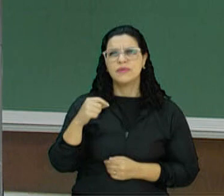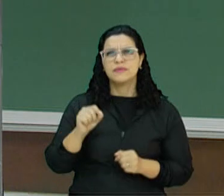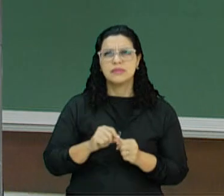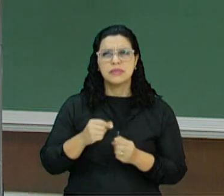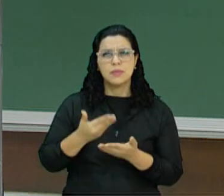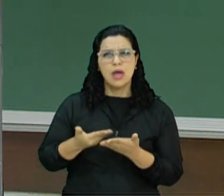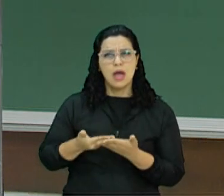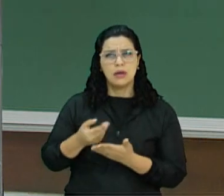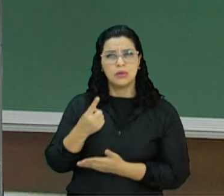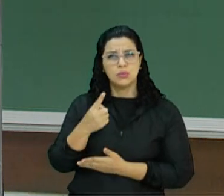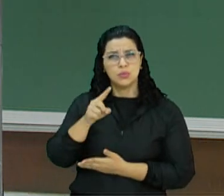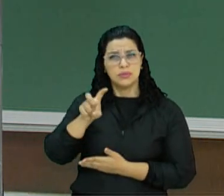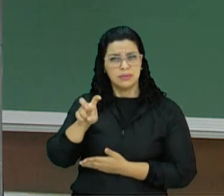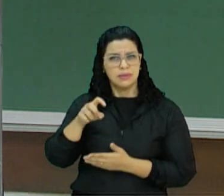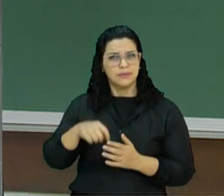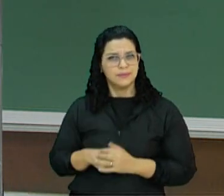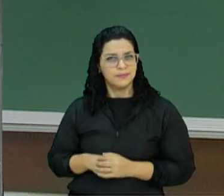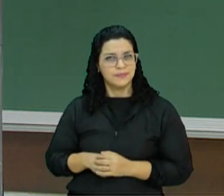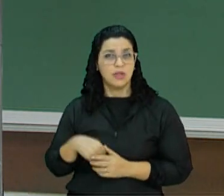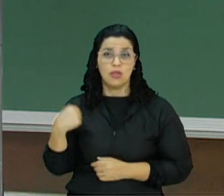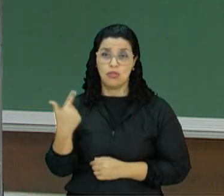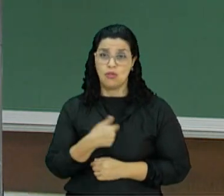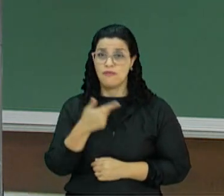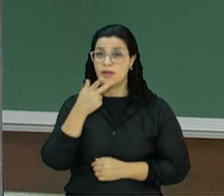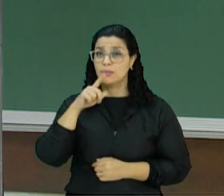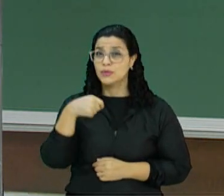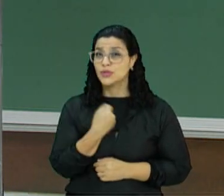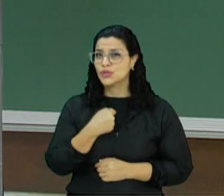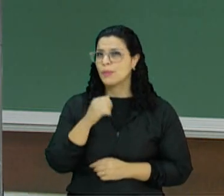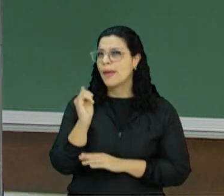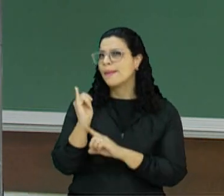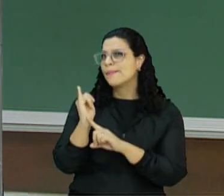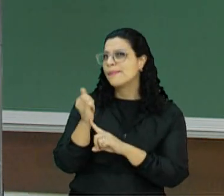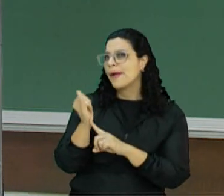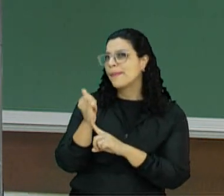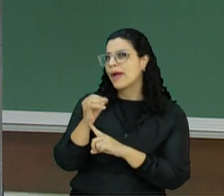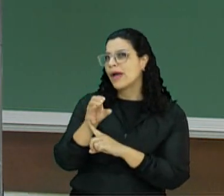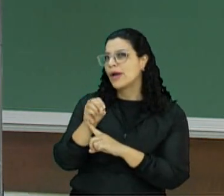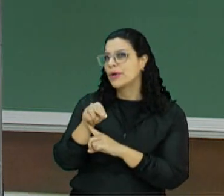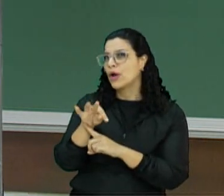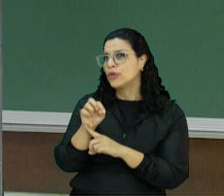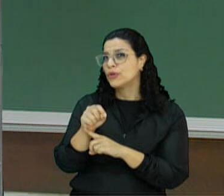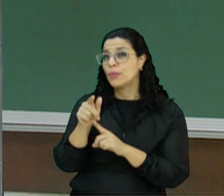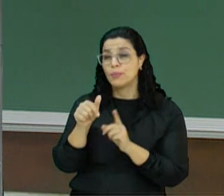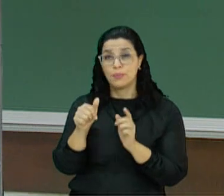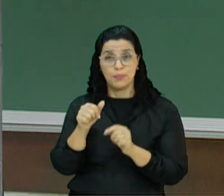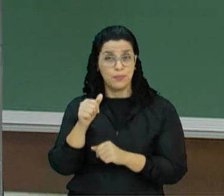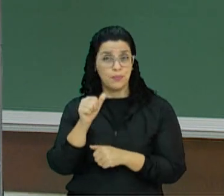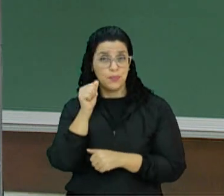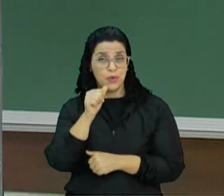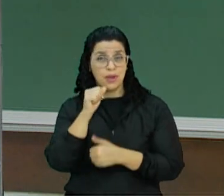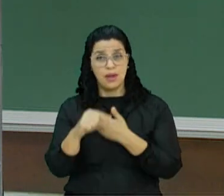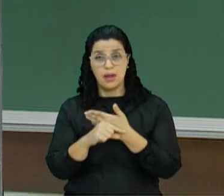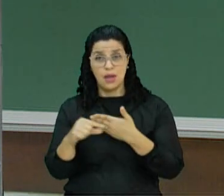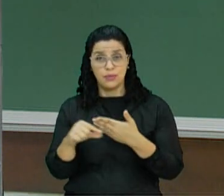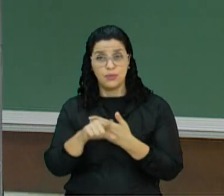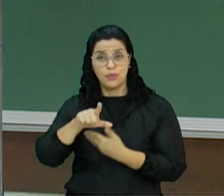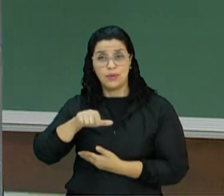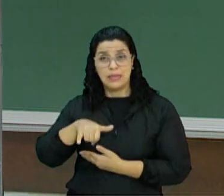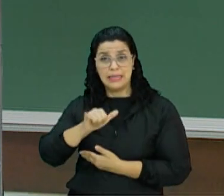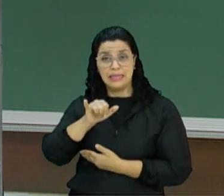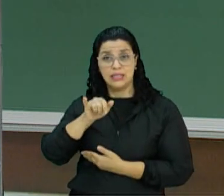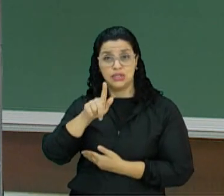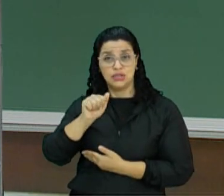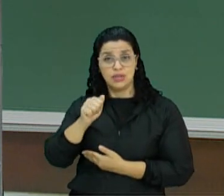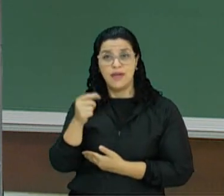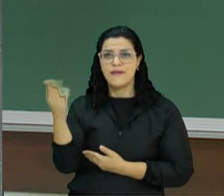fizemos na aula 115? Nós começamos a falar de um conto, vocês lembram? O conto da Lígia Fagundes Telles, Venha Ver